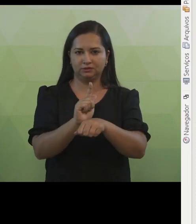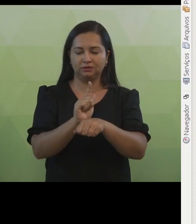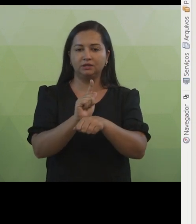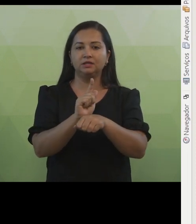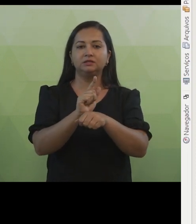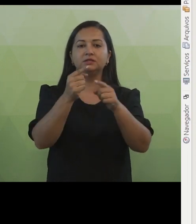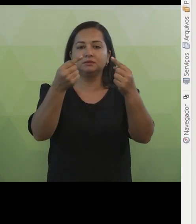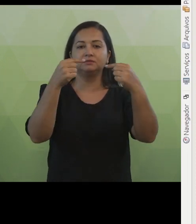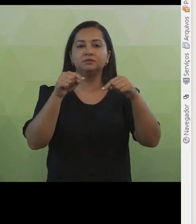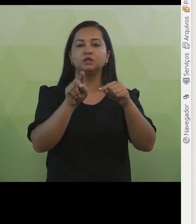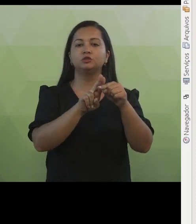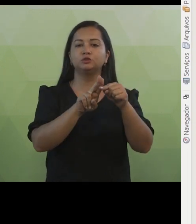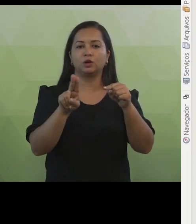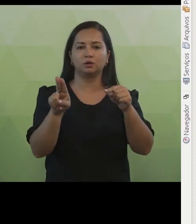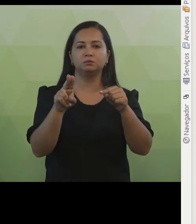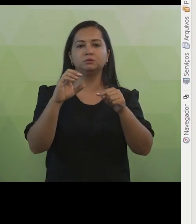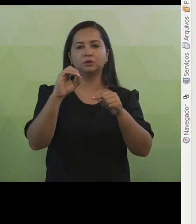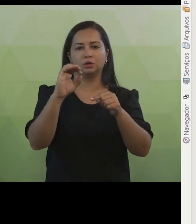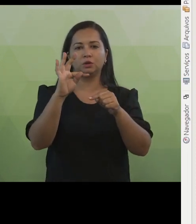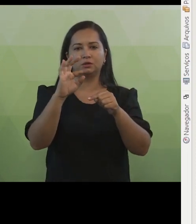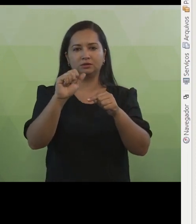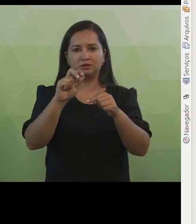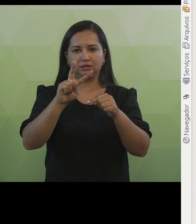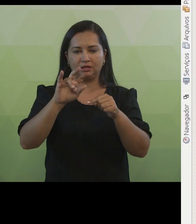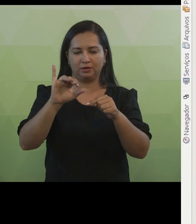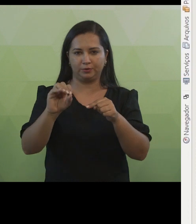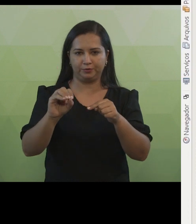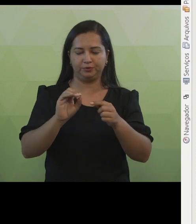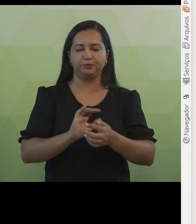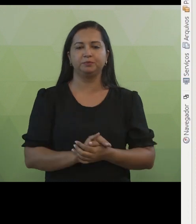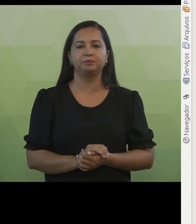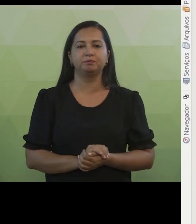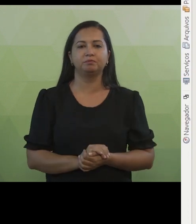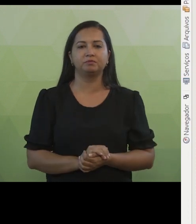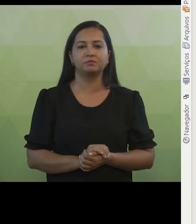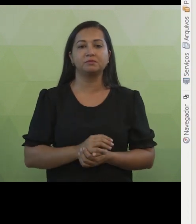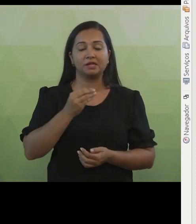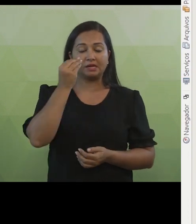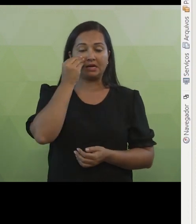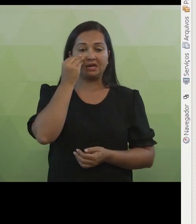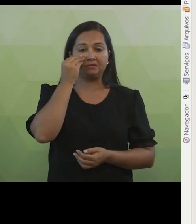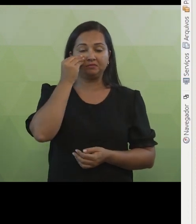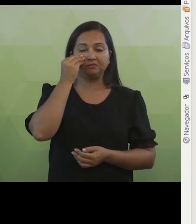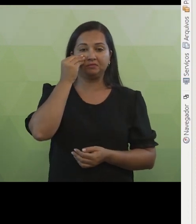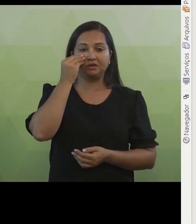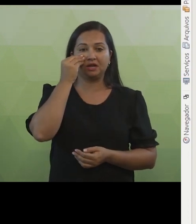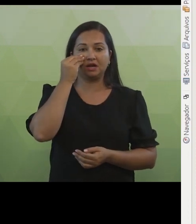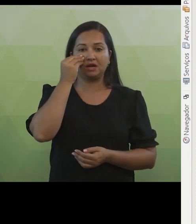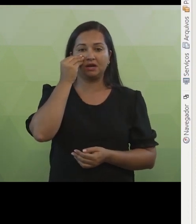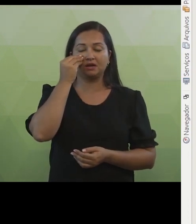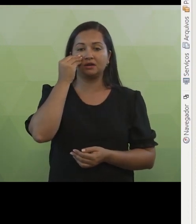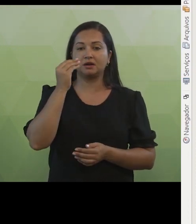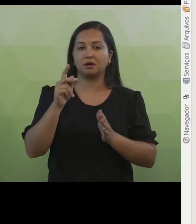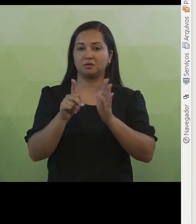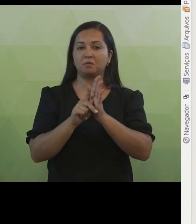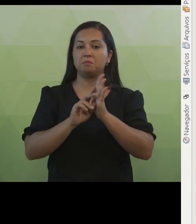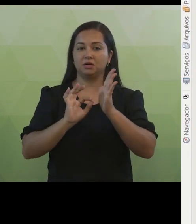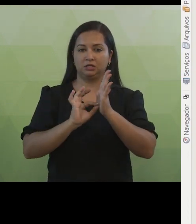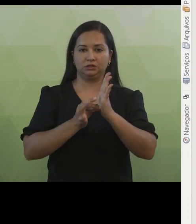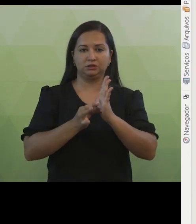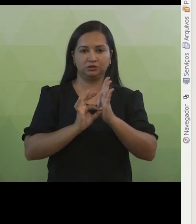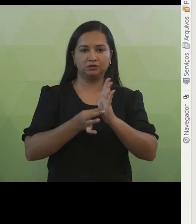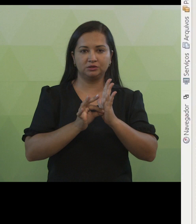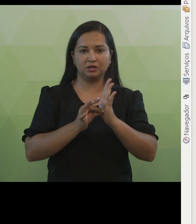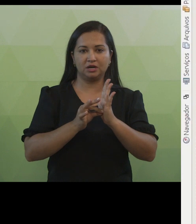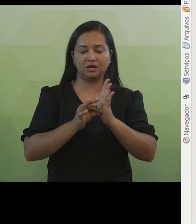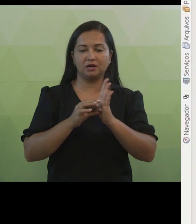Uma questão relativa à herança nos projetos em Java é quanto ao modificador de acesso